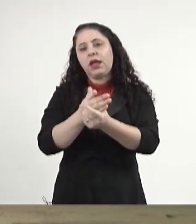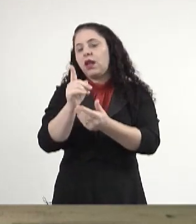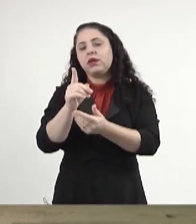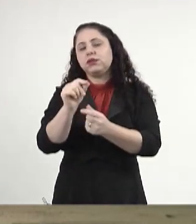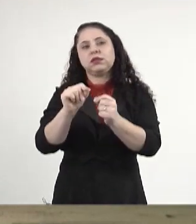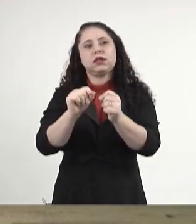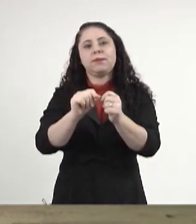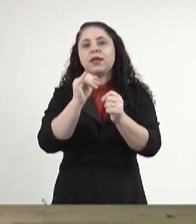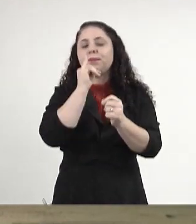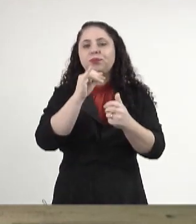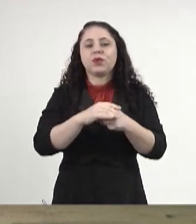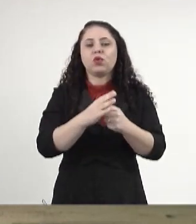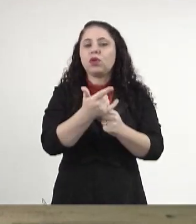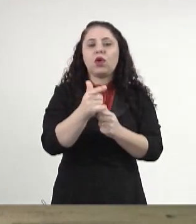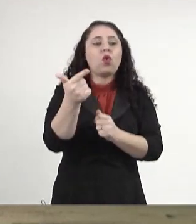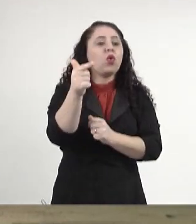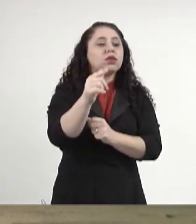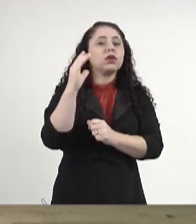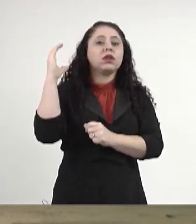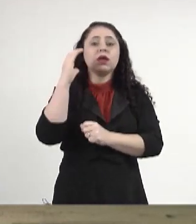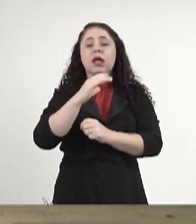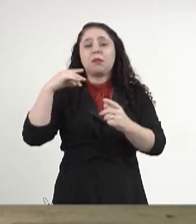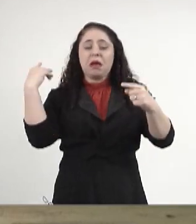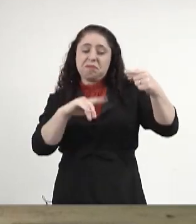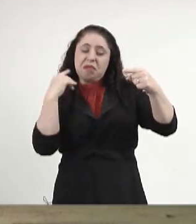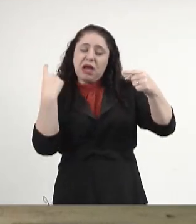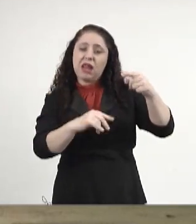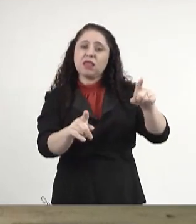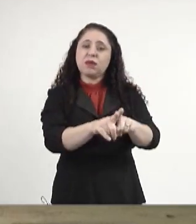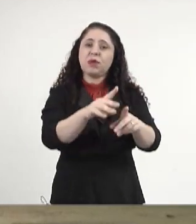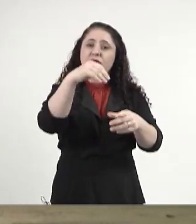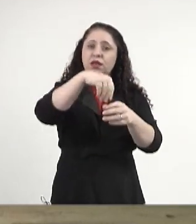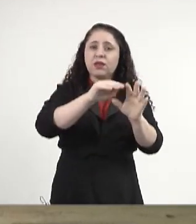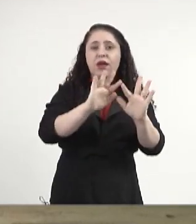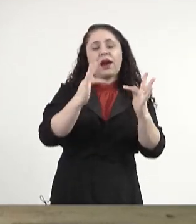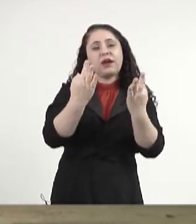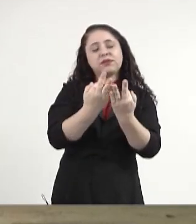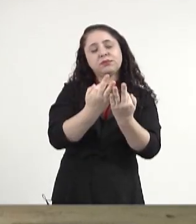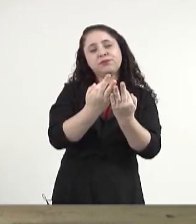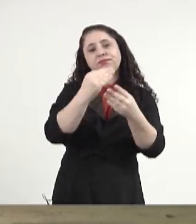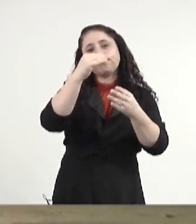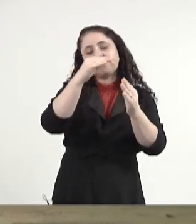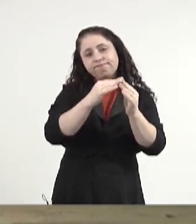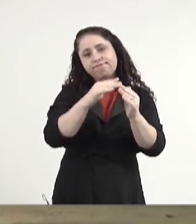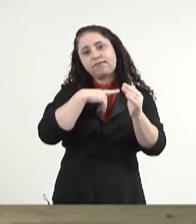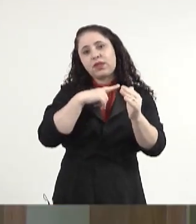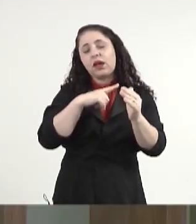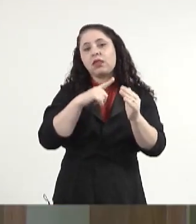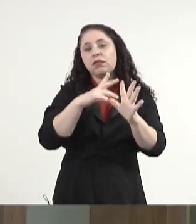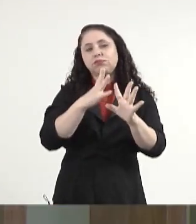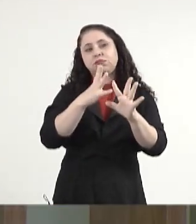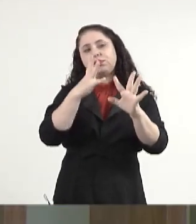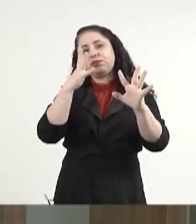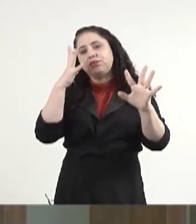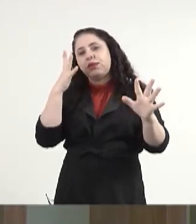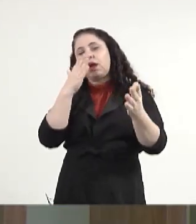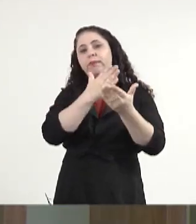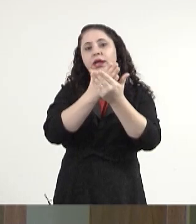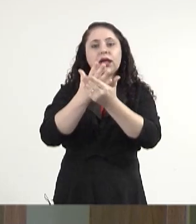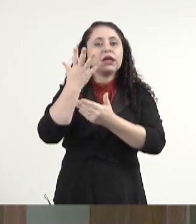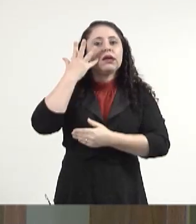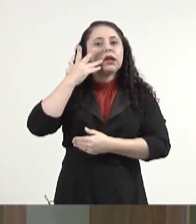levam em consideração, como eu disse, outros crimes, como maus tratos, por exemplo. Então, quer dizer, nós temos aí uma demanda que está represada, nós